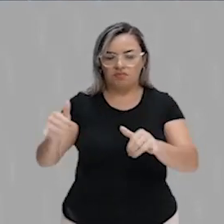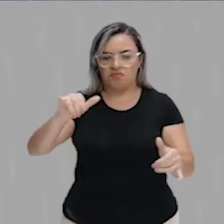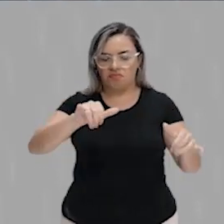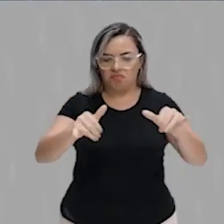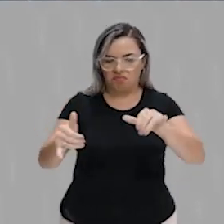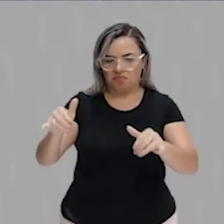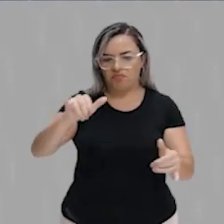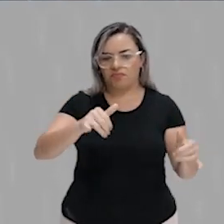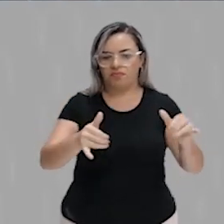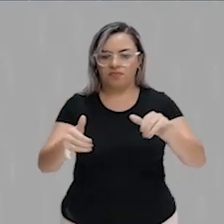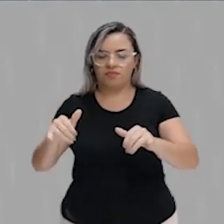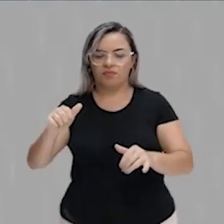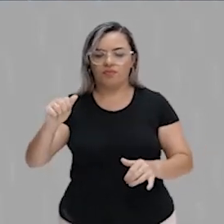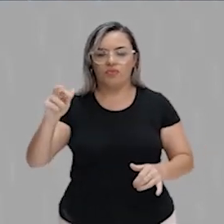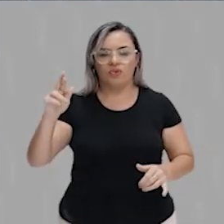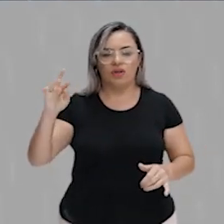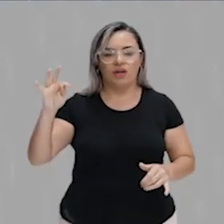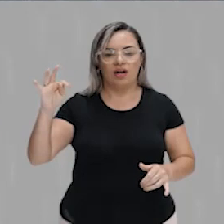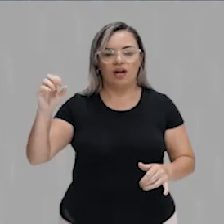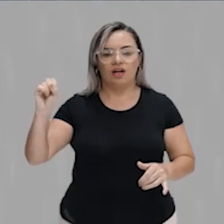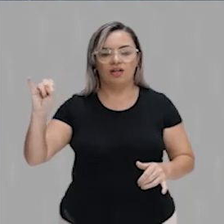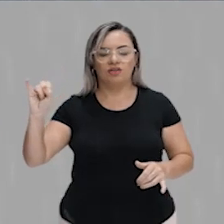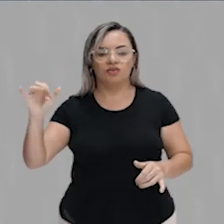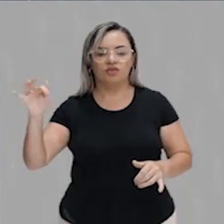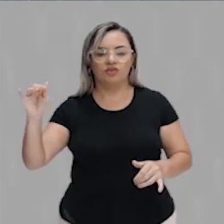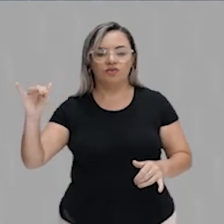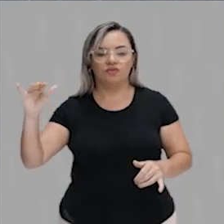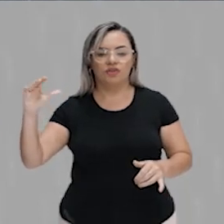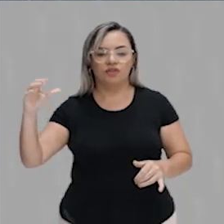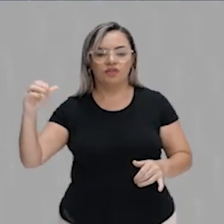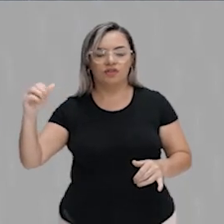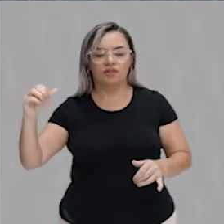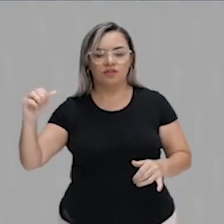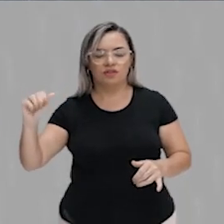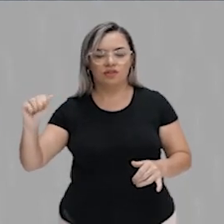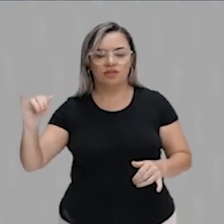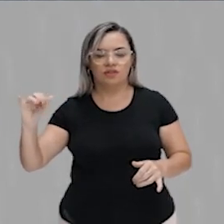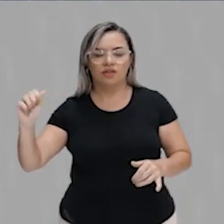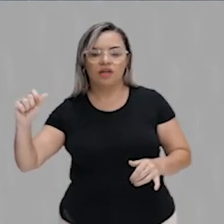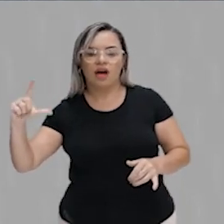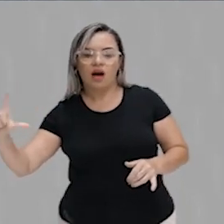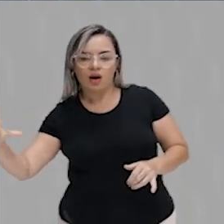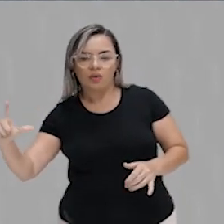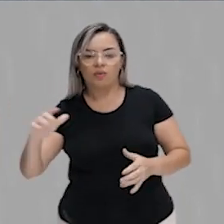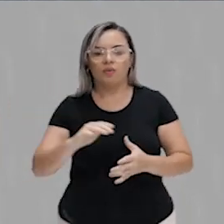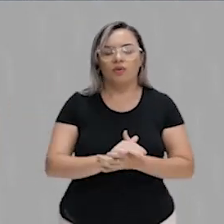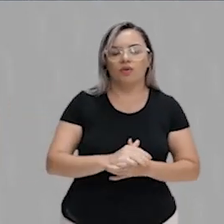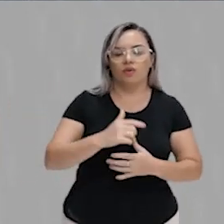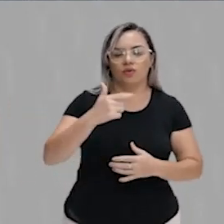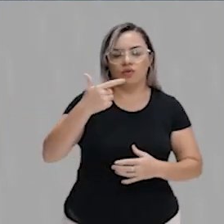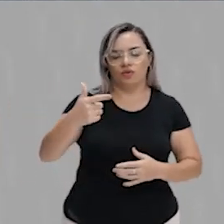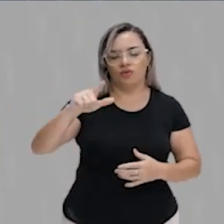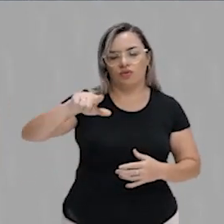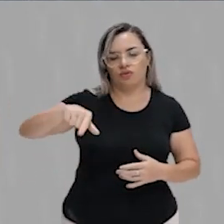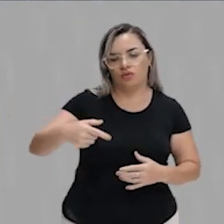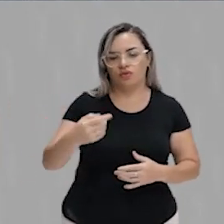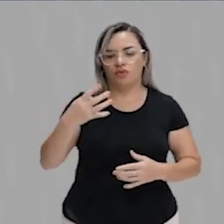né, artificiais, nós temos essa substância química aqui, ó, 2,4